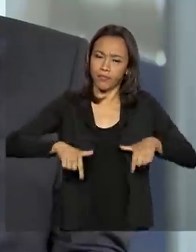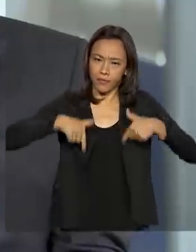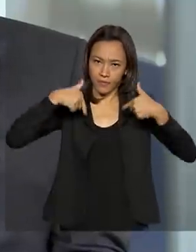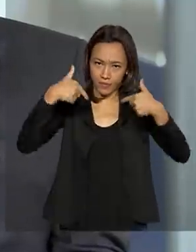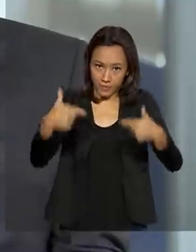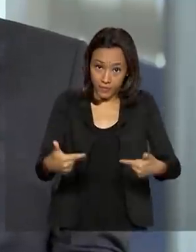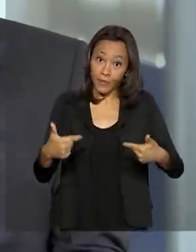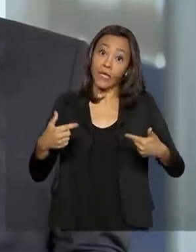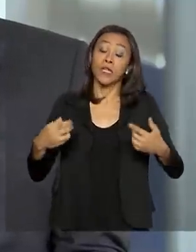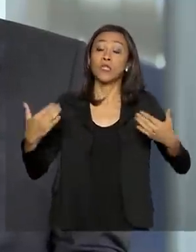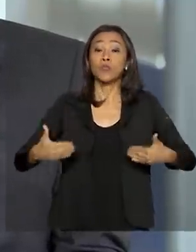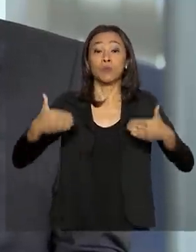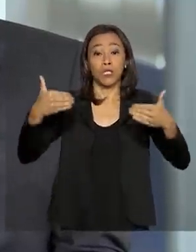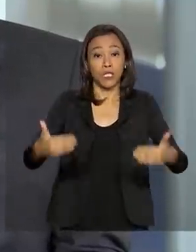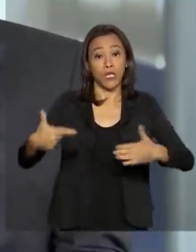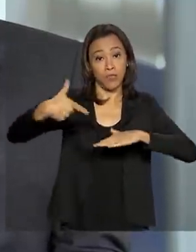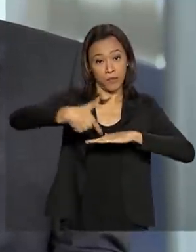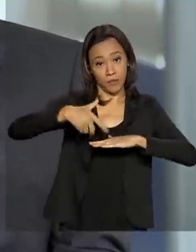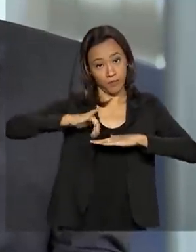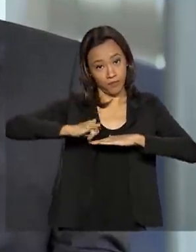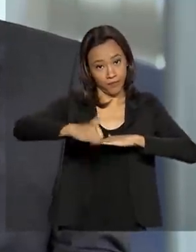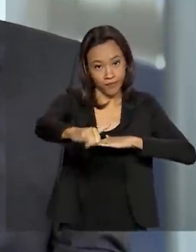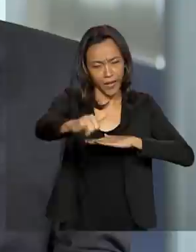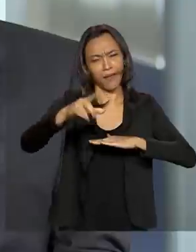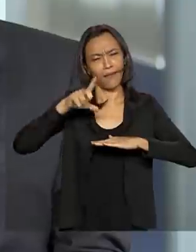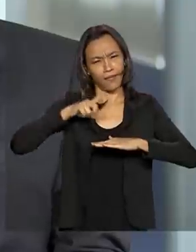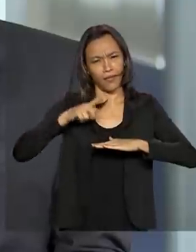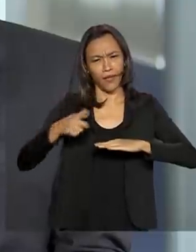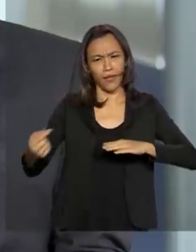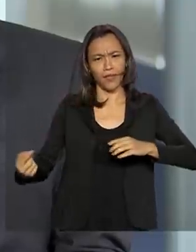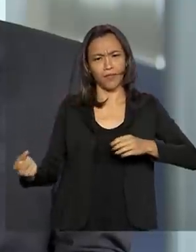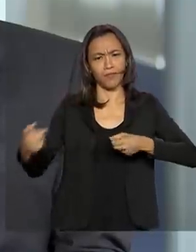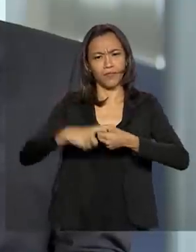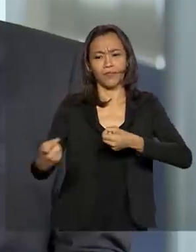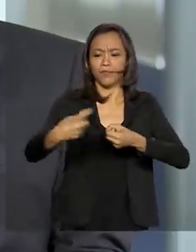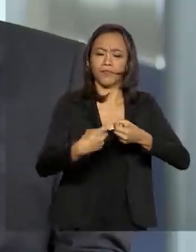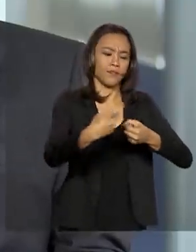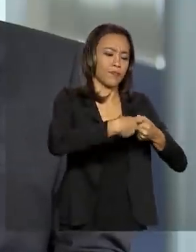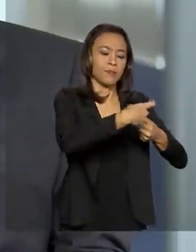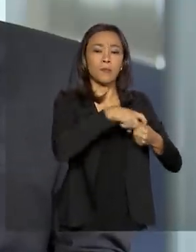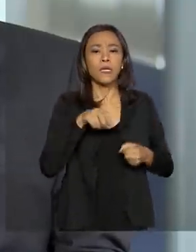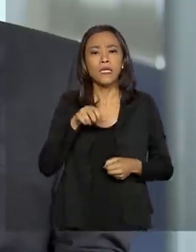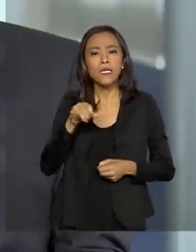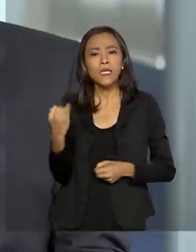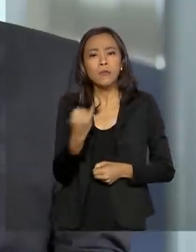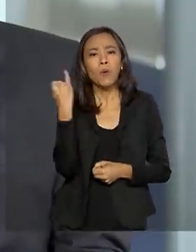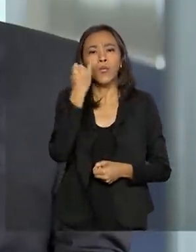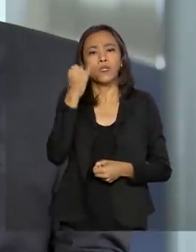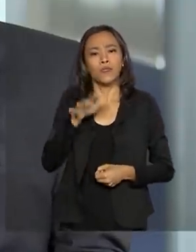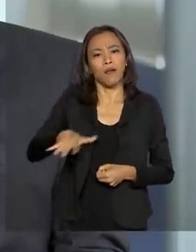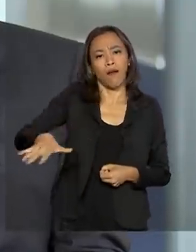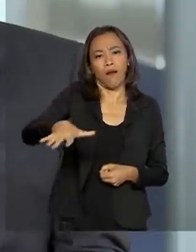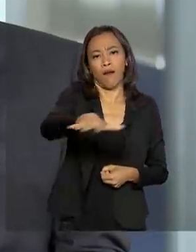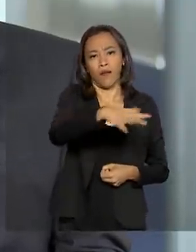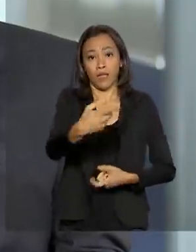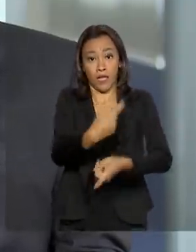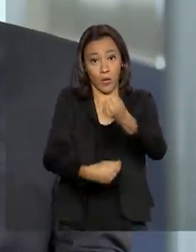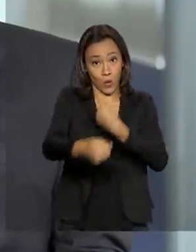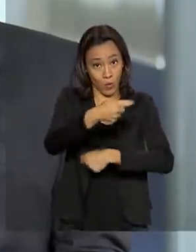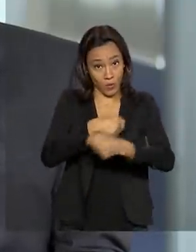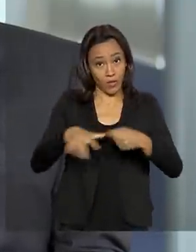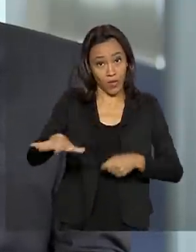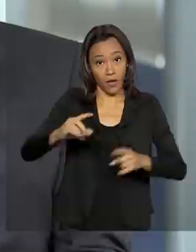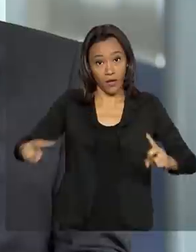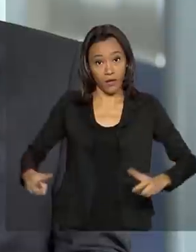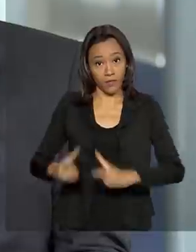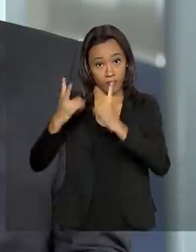de Minas e Energia, que tem vinculados a ele importantes setores da economia nacional, que é o setor